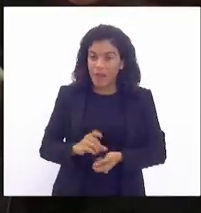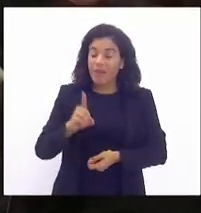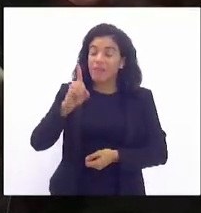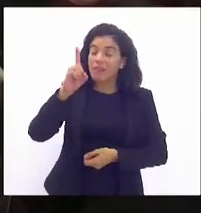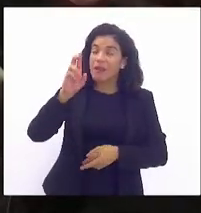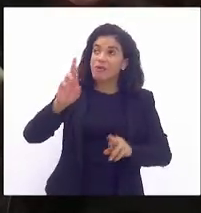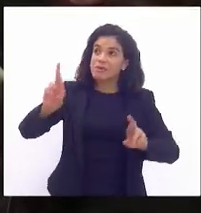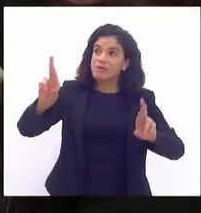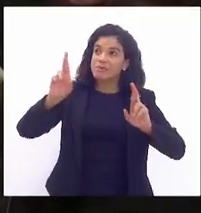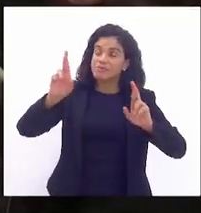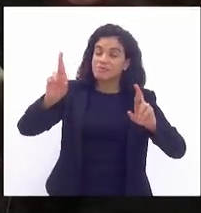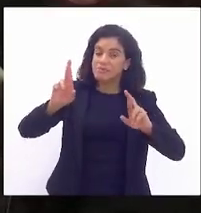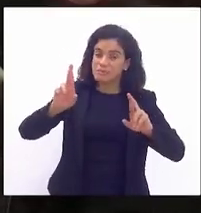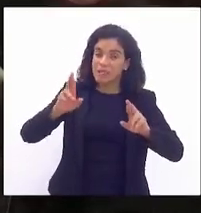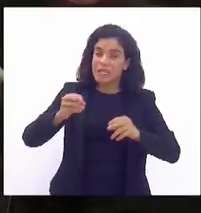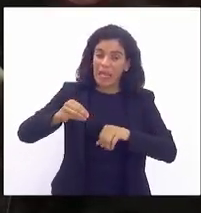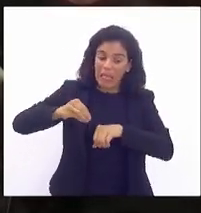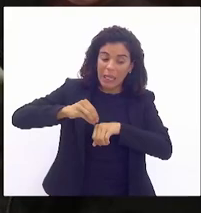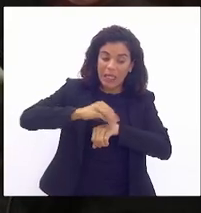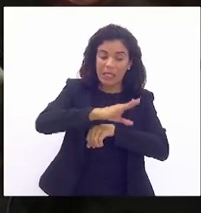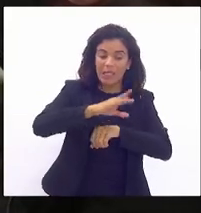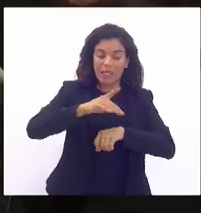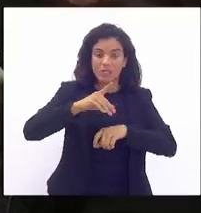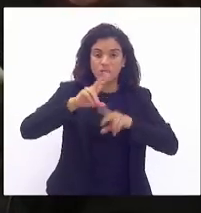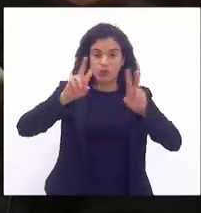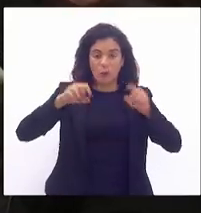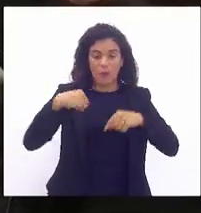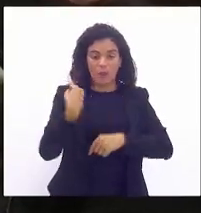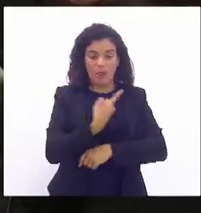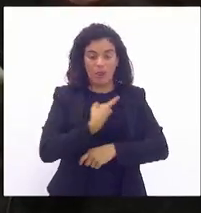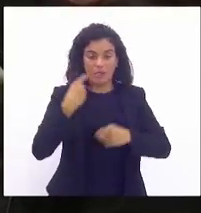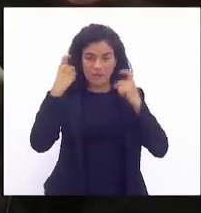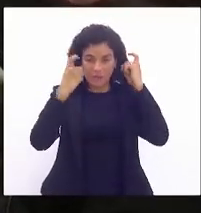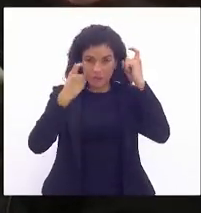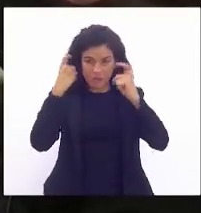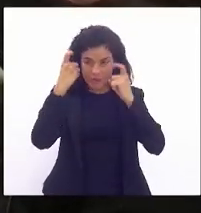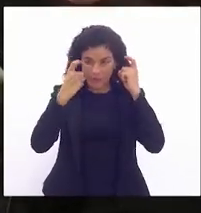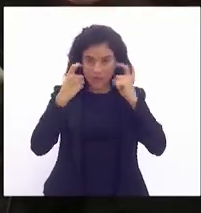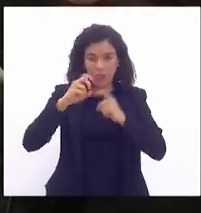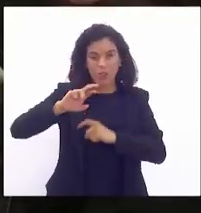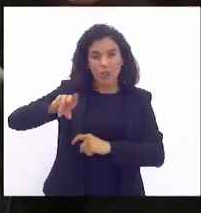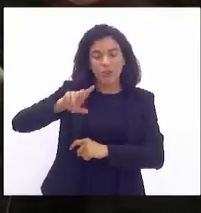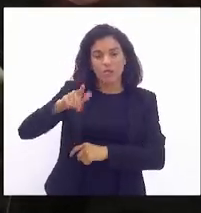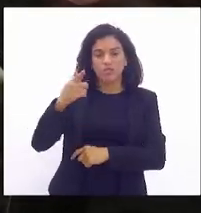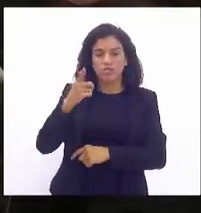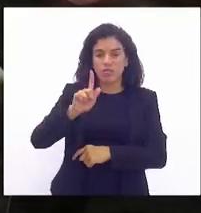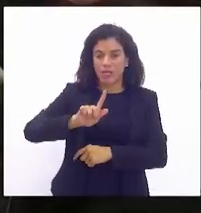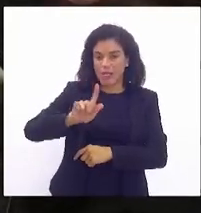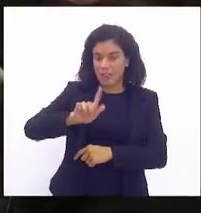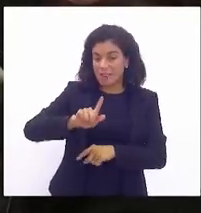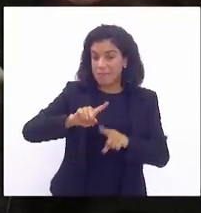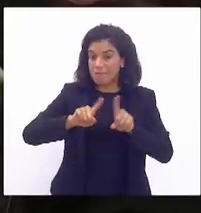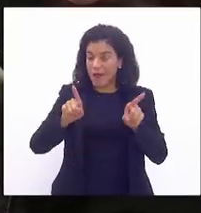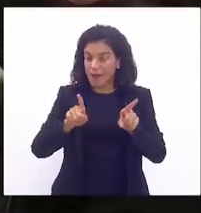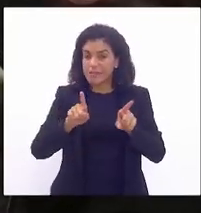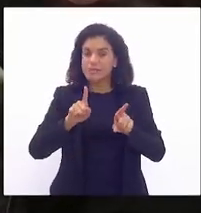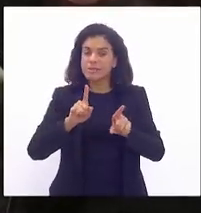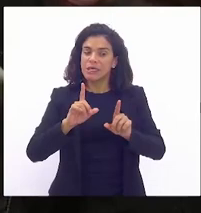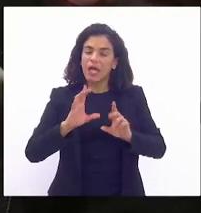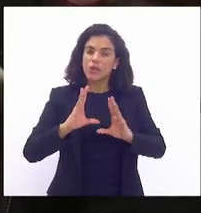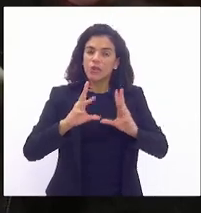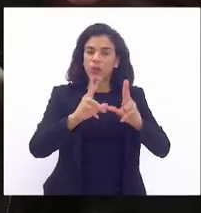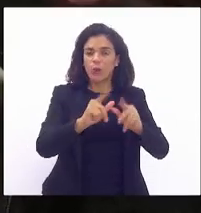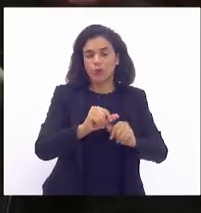ele leve essa preocupação nossa lá aos não gerentes, mas aqueles